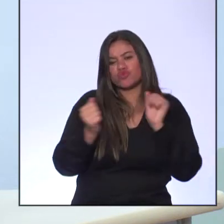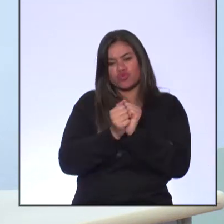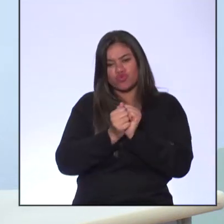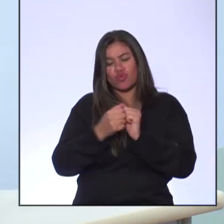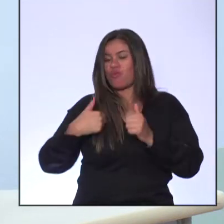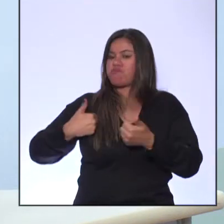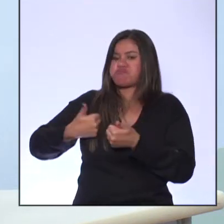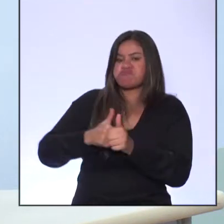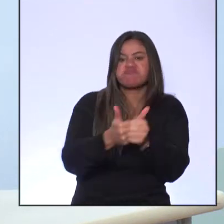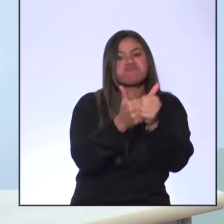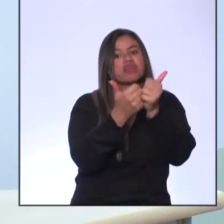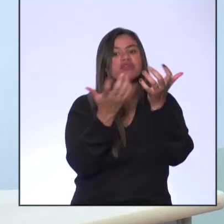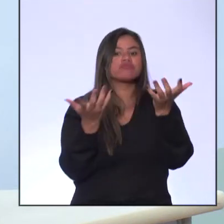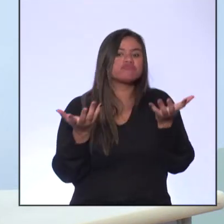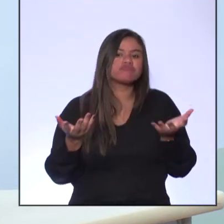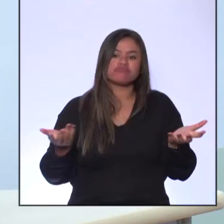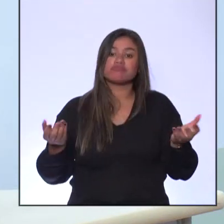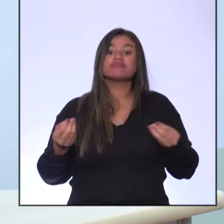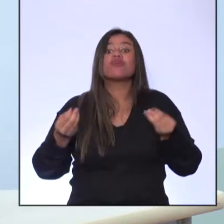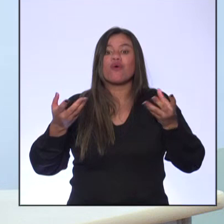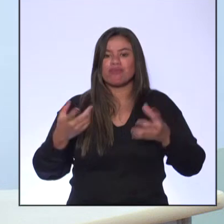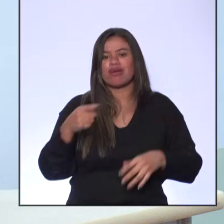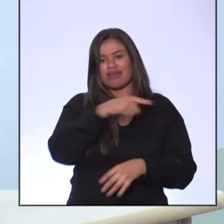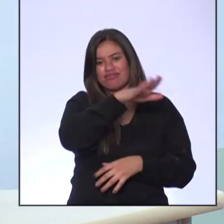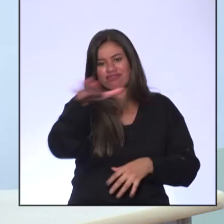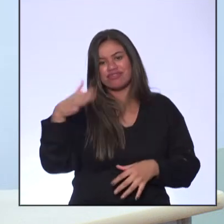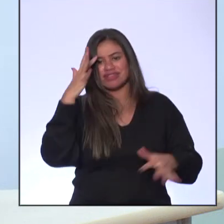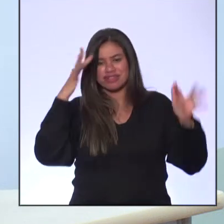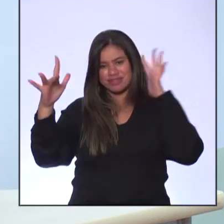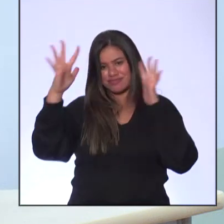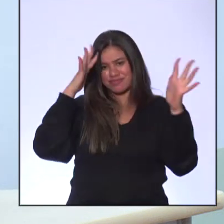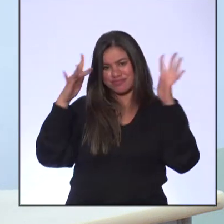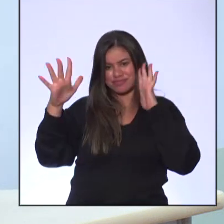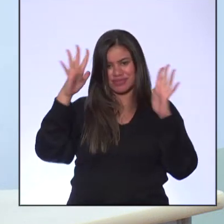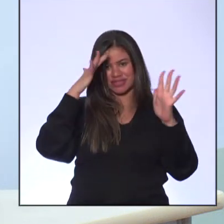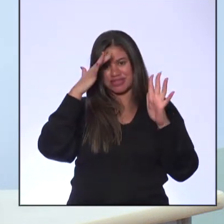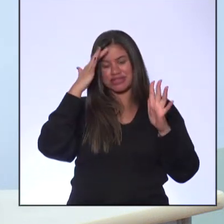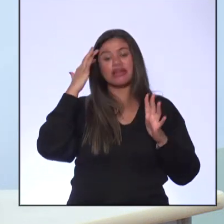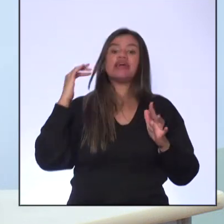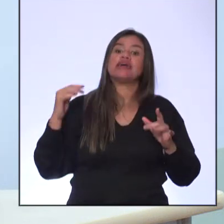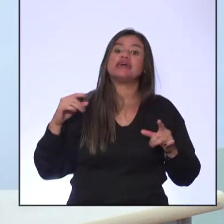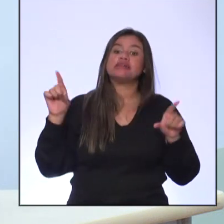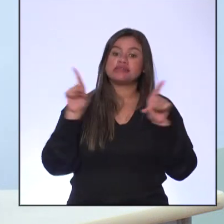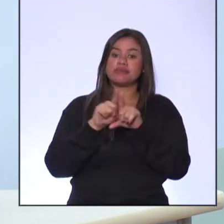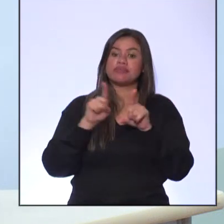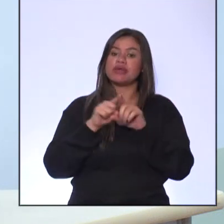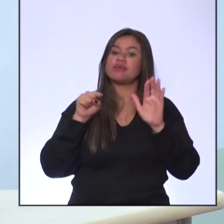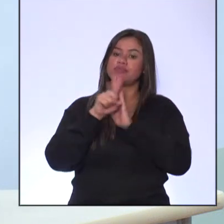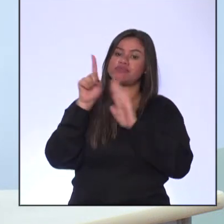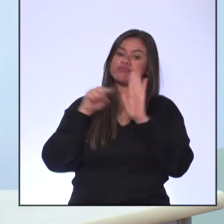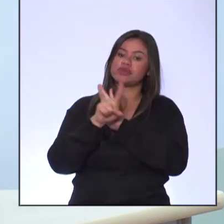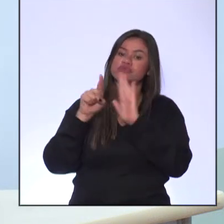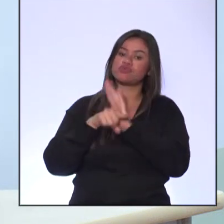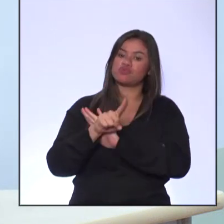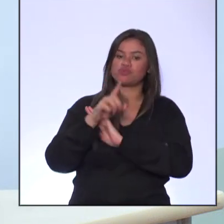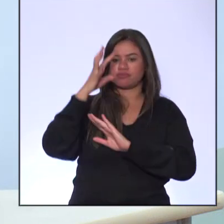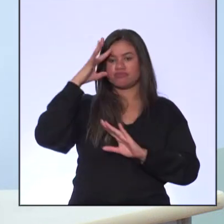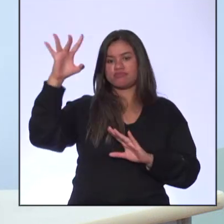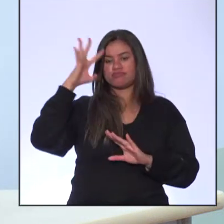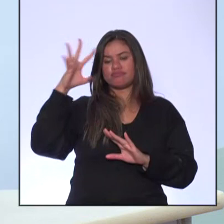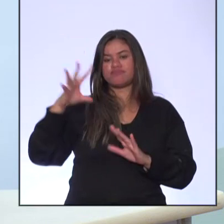essa discussão, acompanhou esse conflito. E reflitam sobre algumas perguntas que eu vou deixar na tela aqui para vocês,